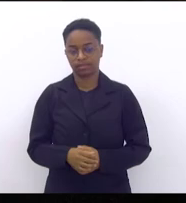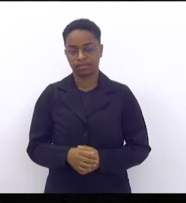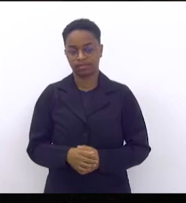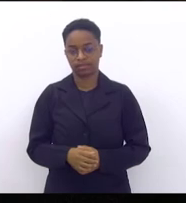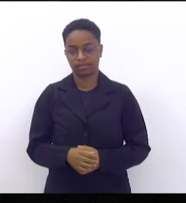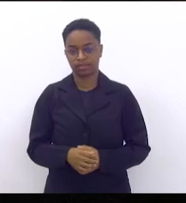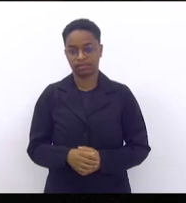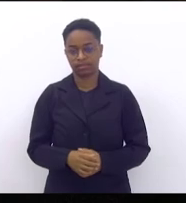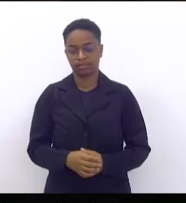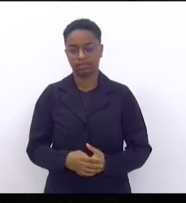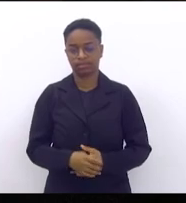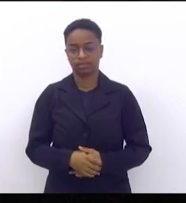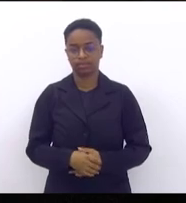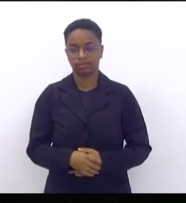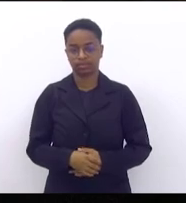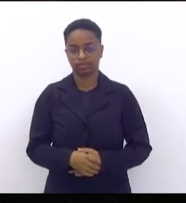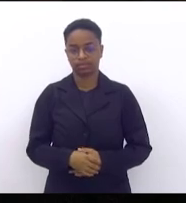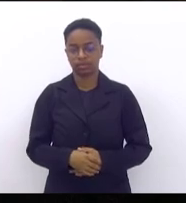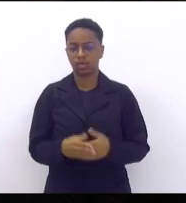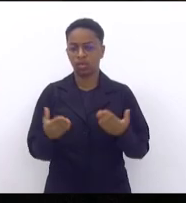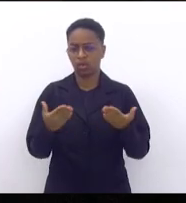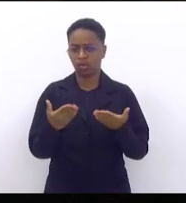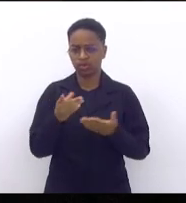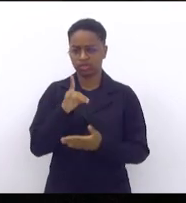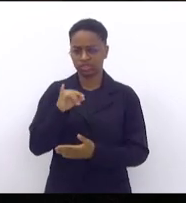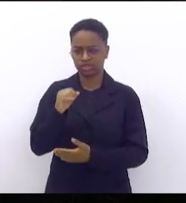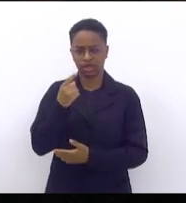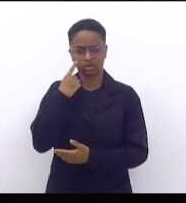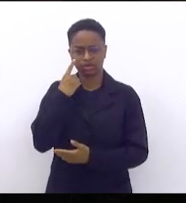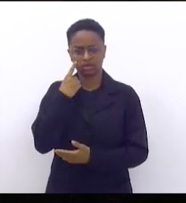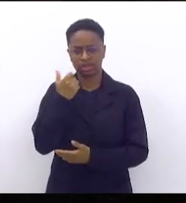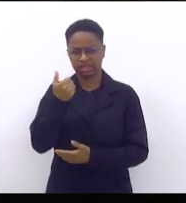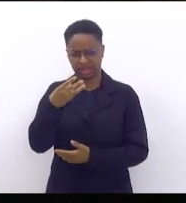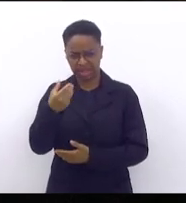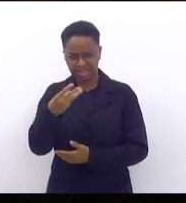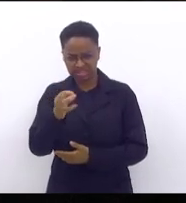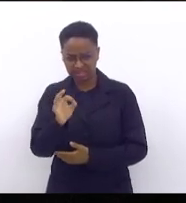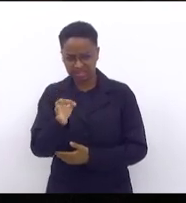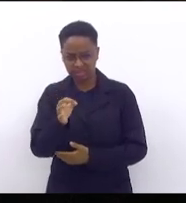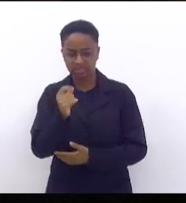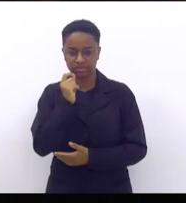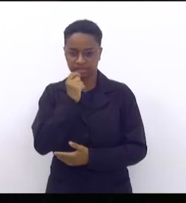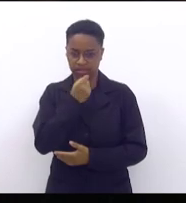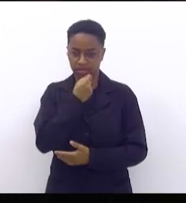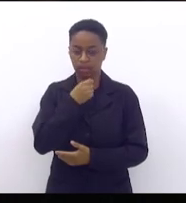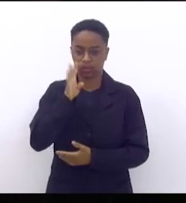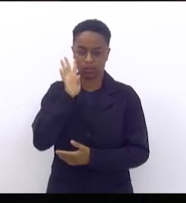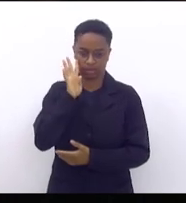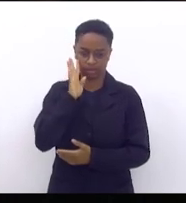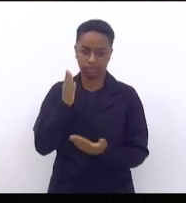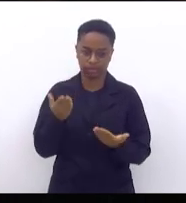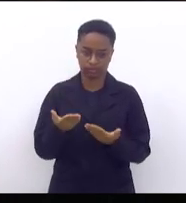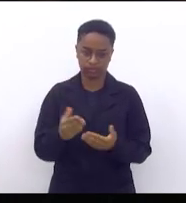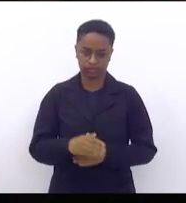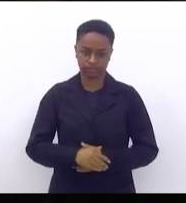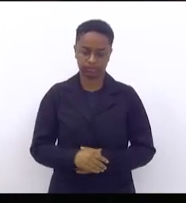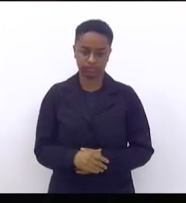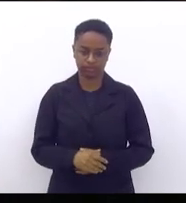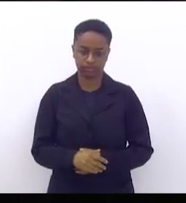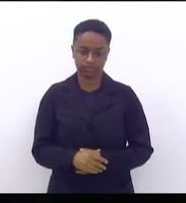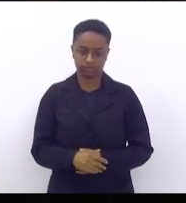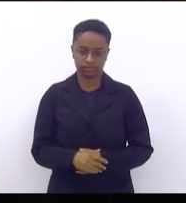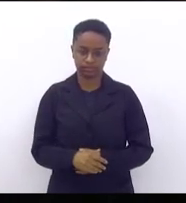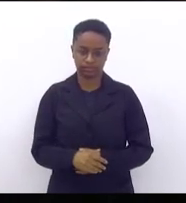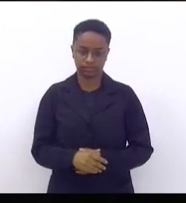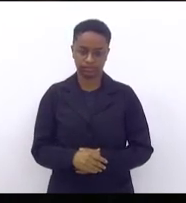Vou ver aqui qual é o dia de hoje, não sei se é 13. 13 de setembro, quarta-feira. Daqui